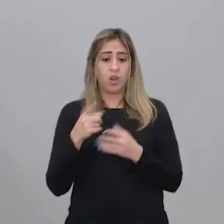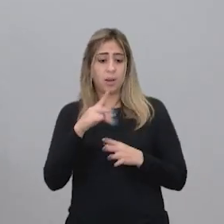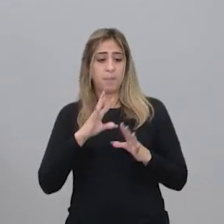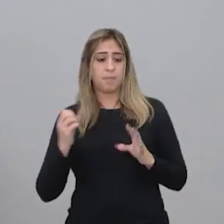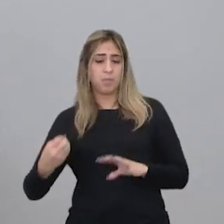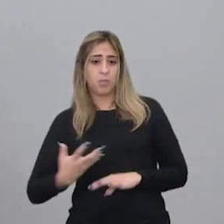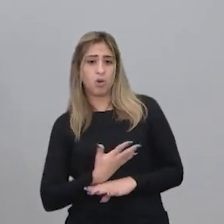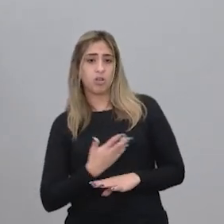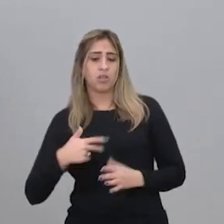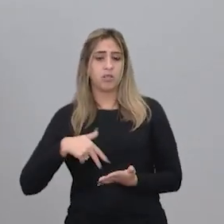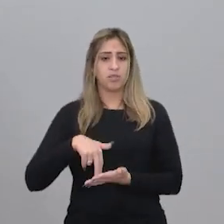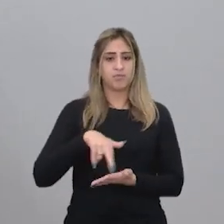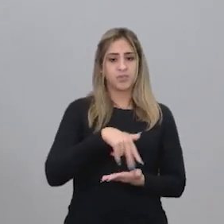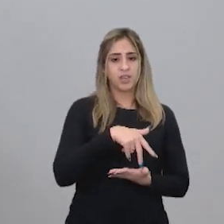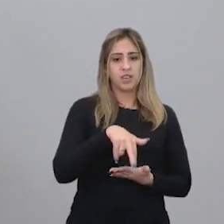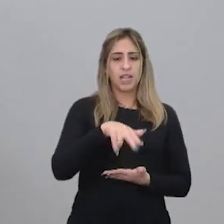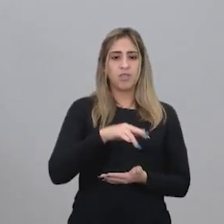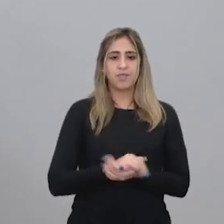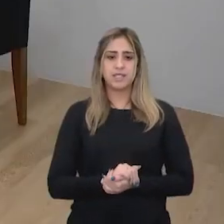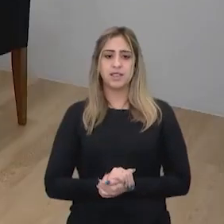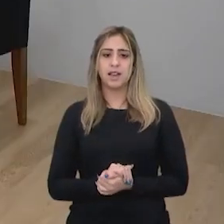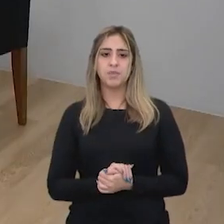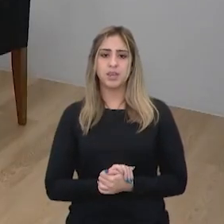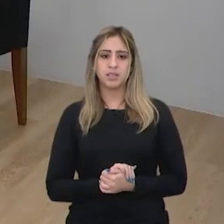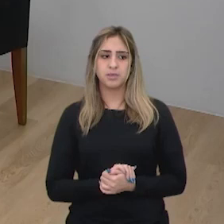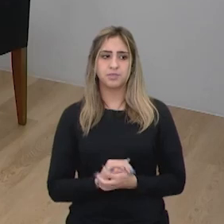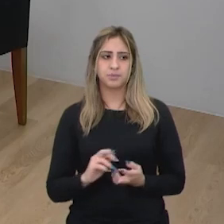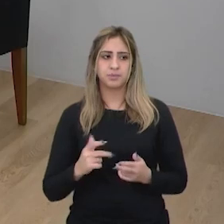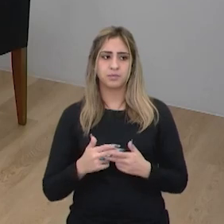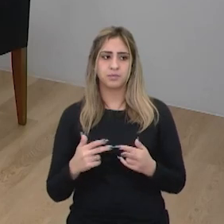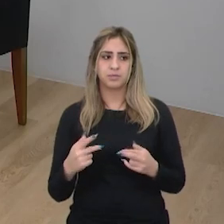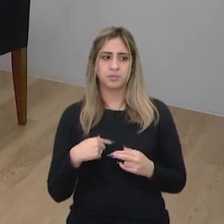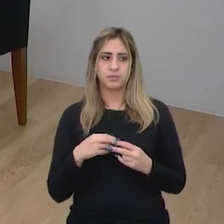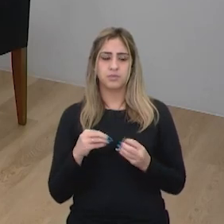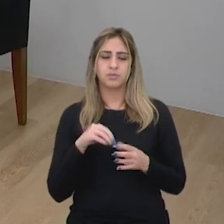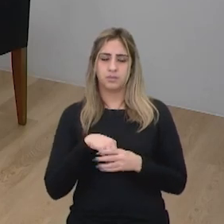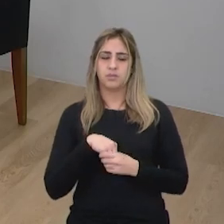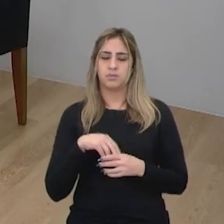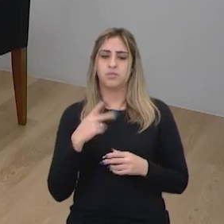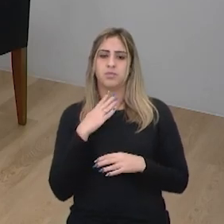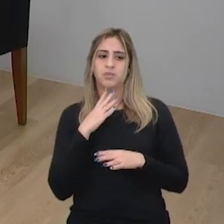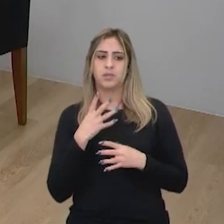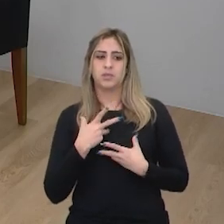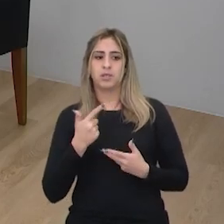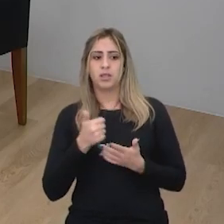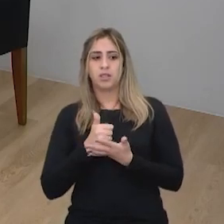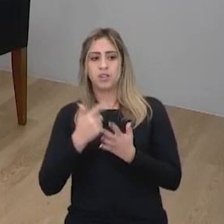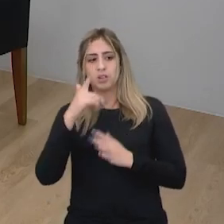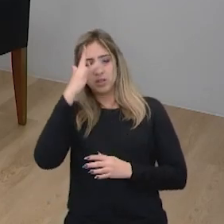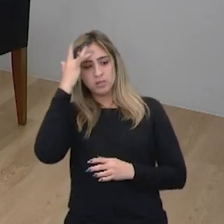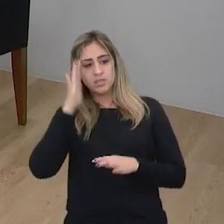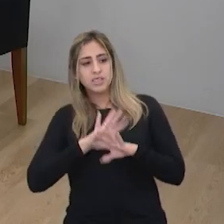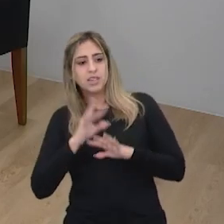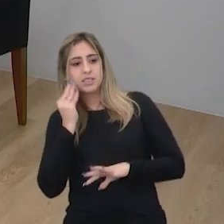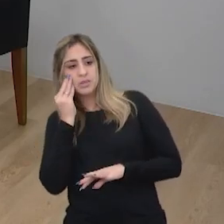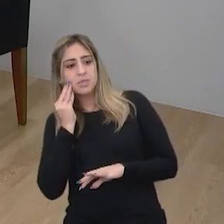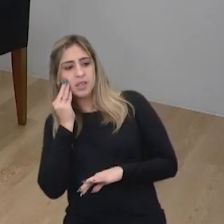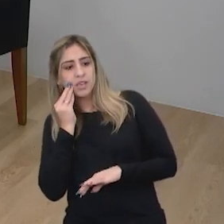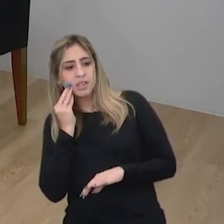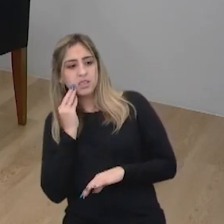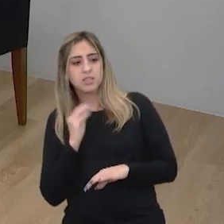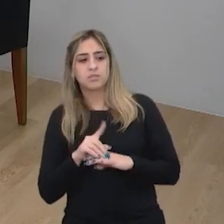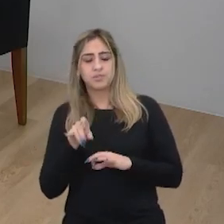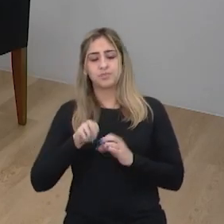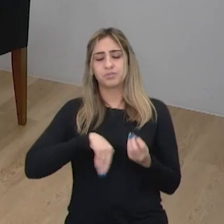esporte, outdoor, vira guia, a pessoa nunca fez nem para ela, entendeu? Então imagina, uma pessoa sem experiência está levando outra pessoa sem experiência, então